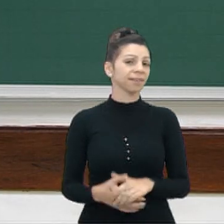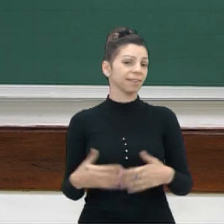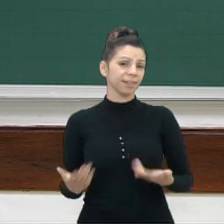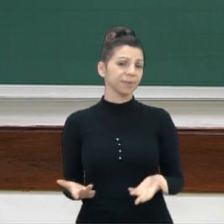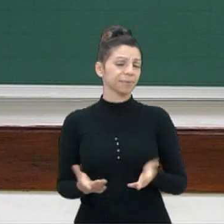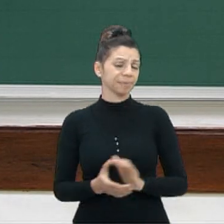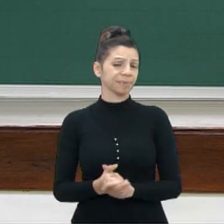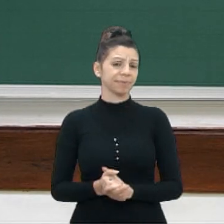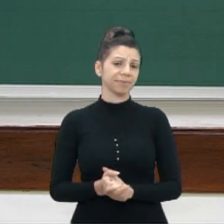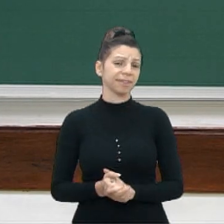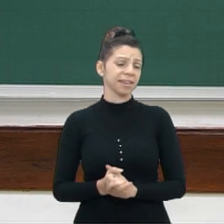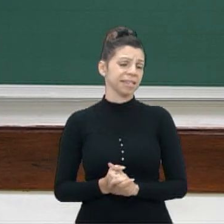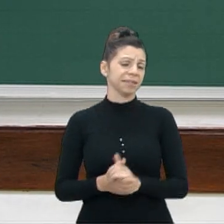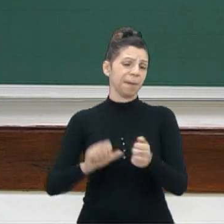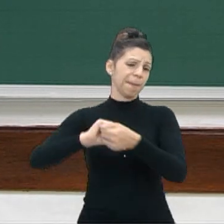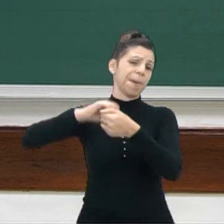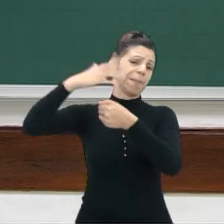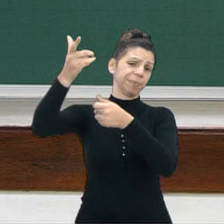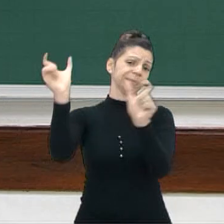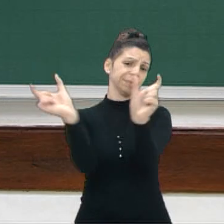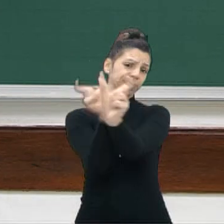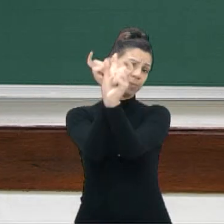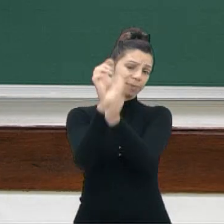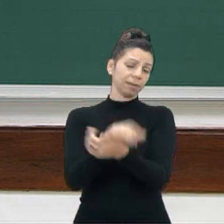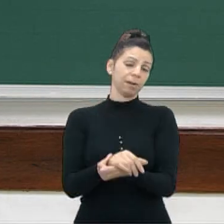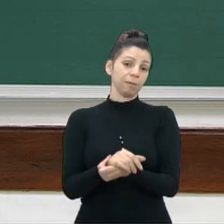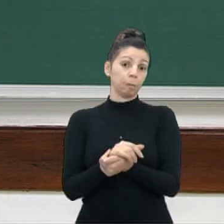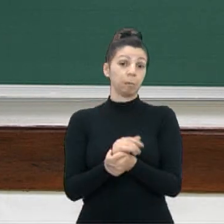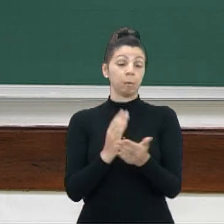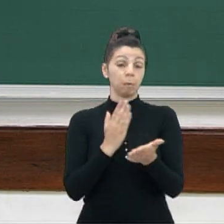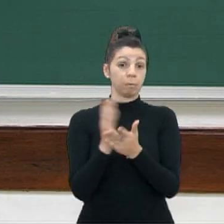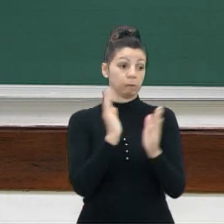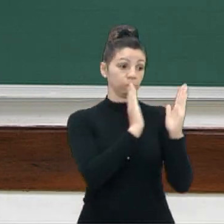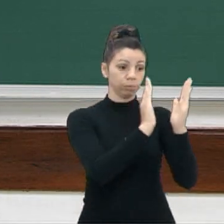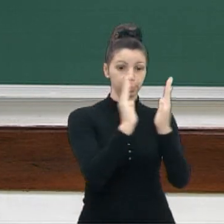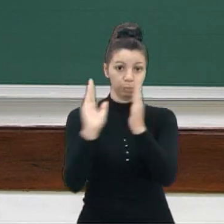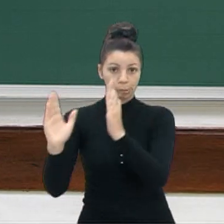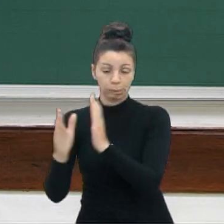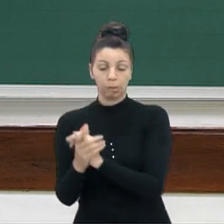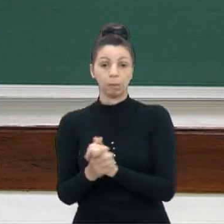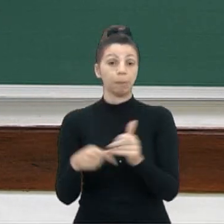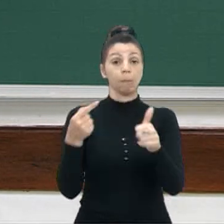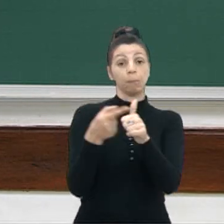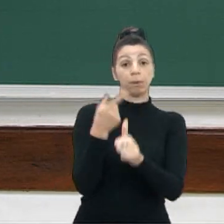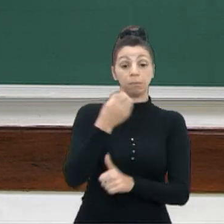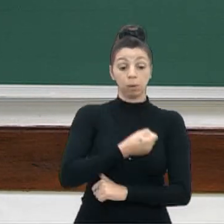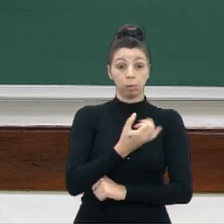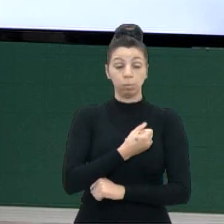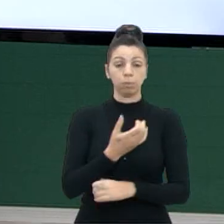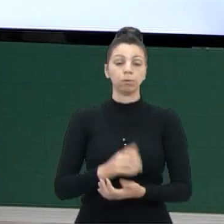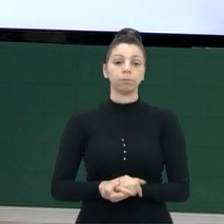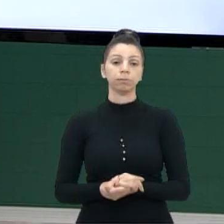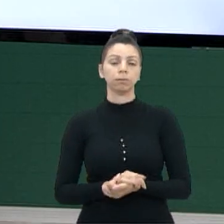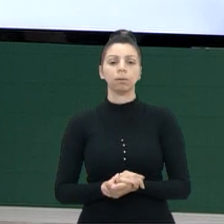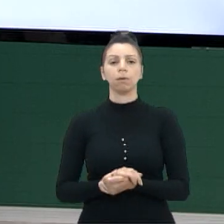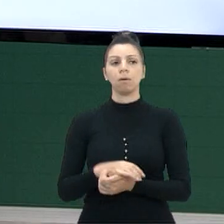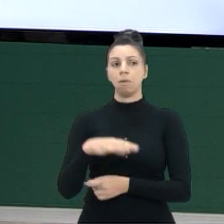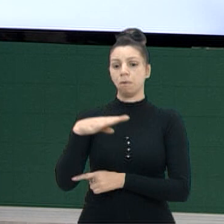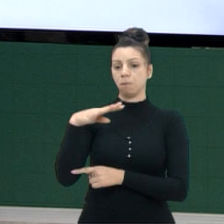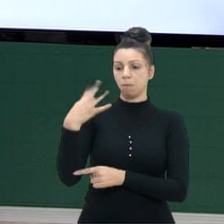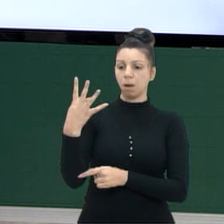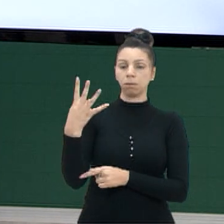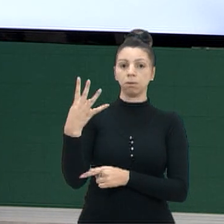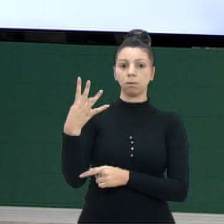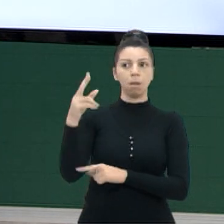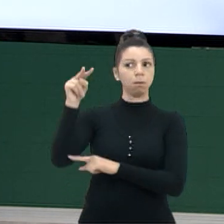Então, se é uma potência de monômios, vamos por partes. Primeiro, a parte numérica. 4 elevado ao quadrado, 4